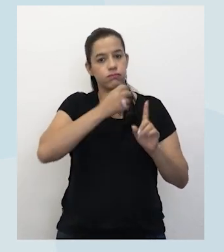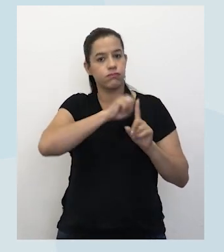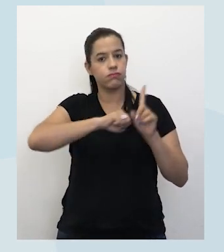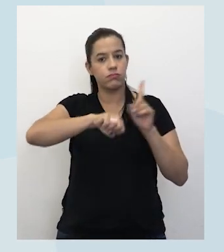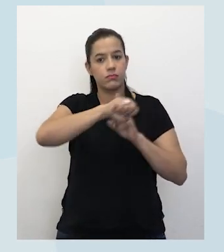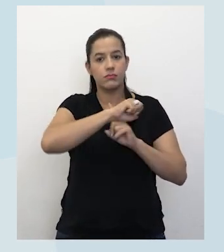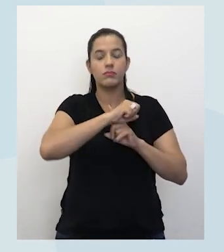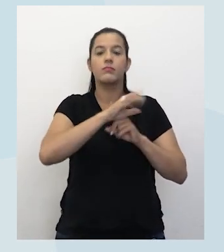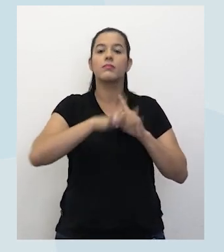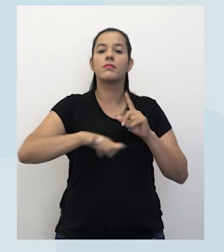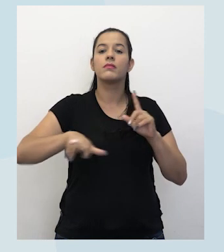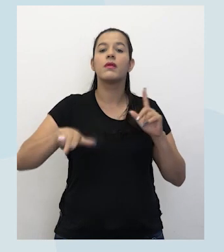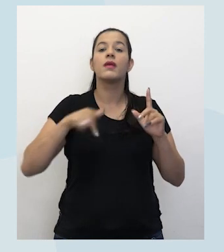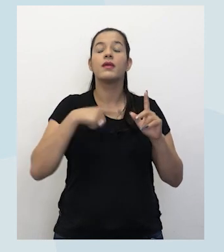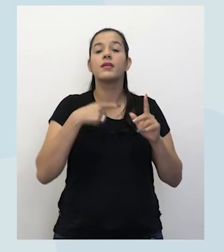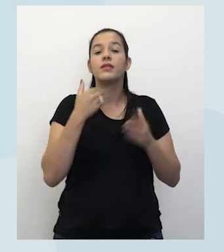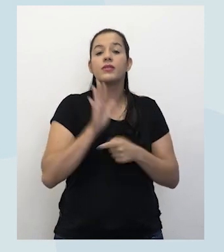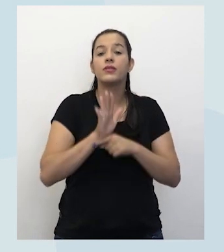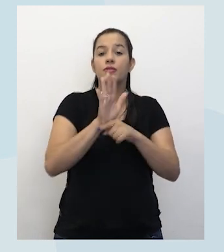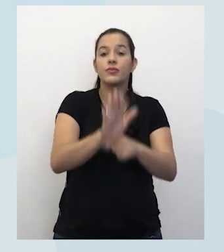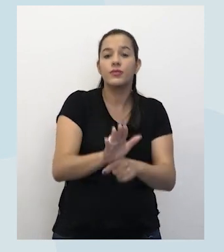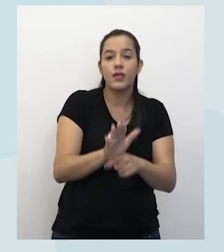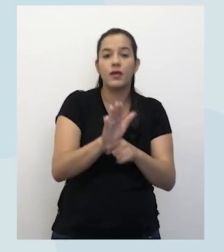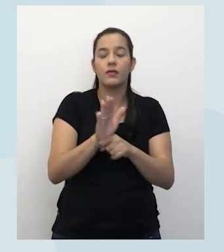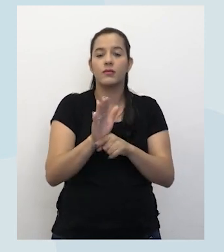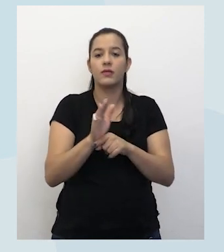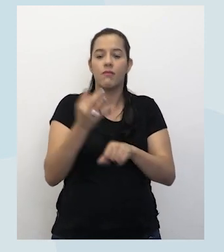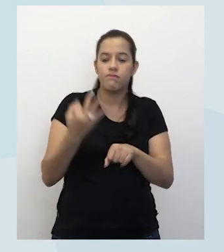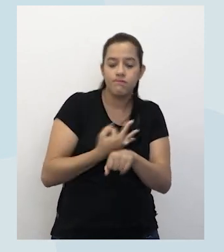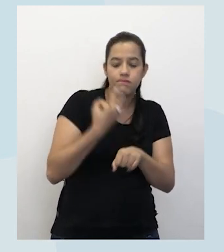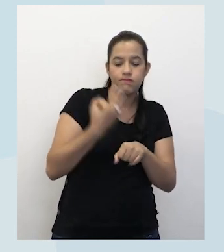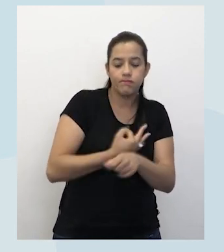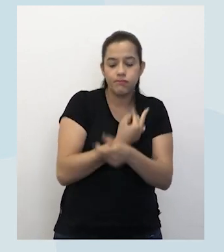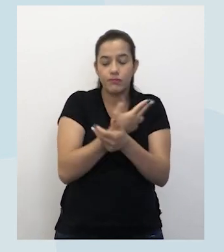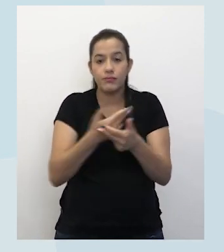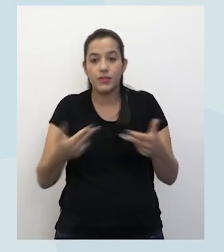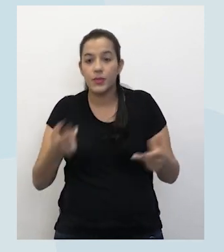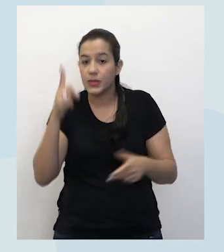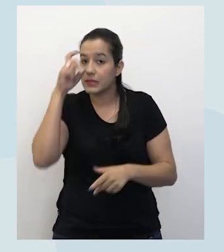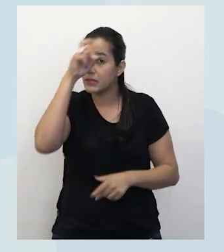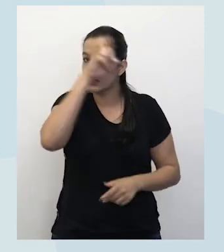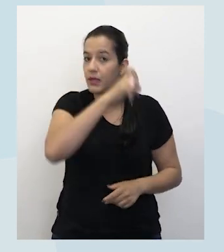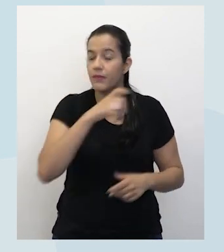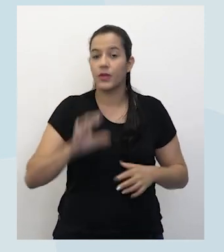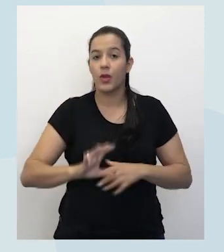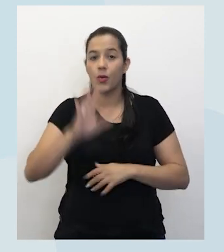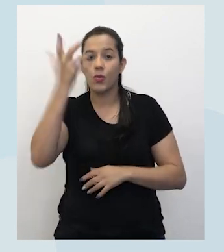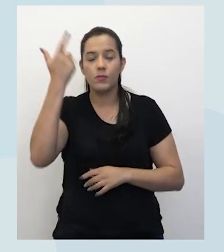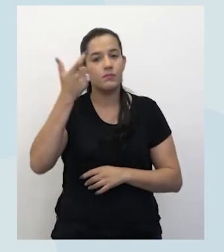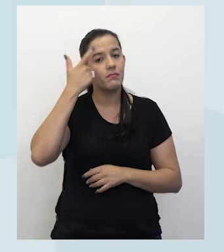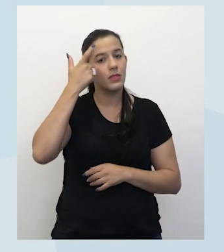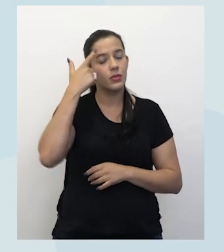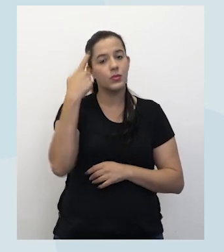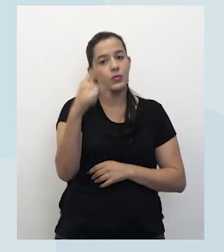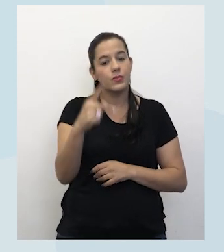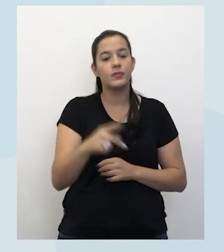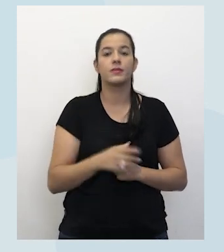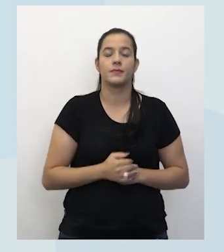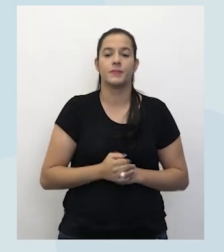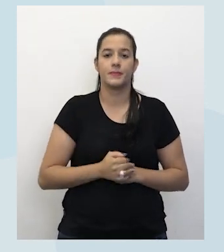te ajudaram a superar ou a lidar melhor com esse grande desafio que você aí pensou com você